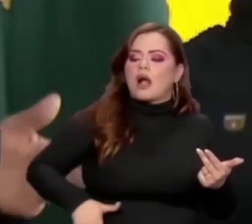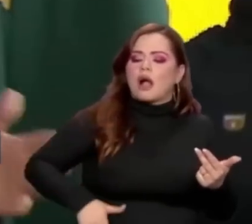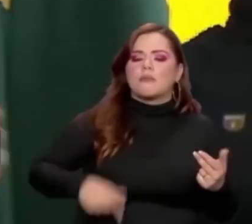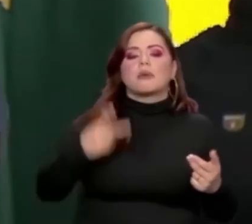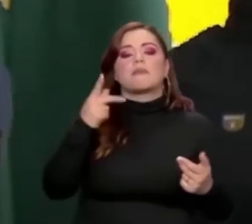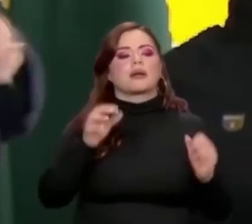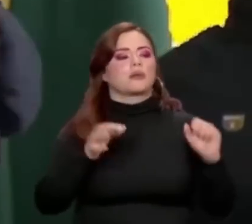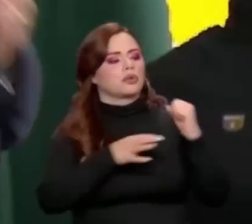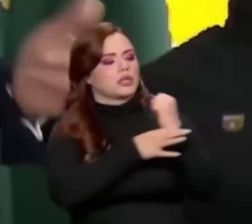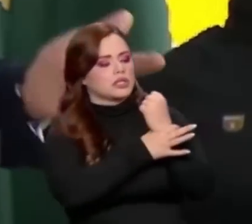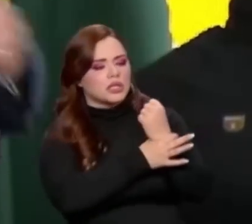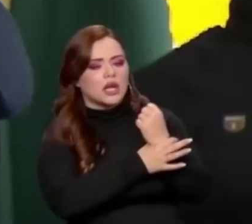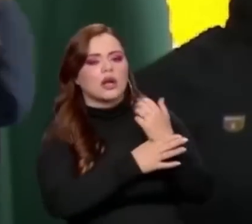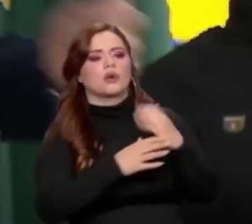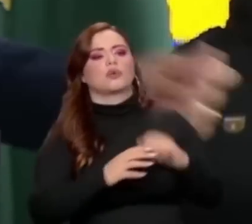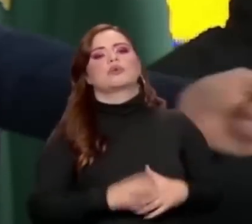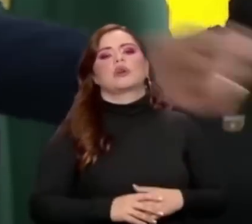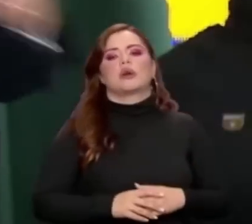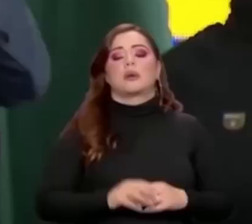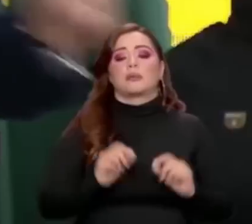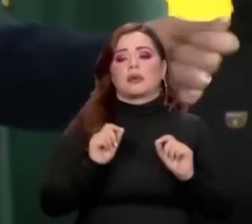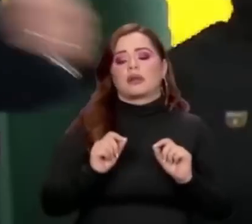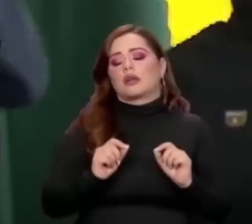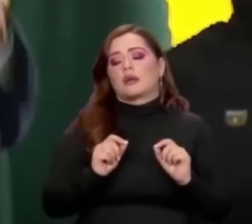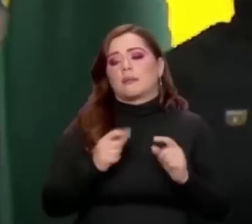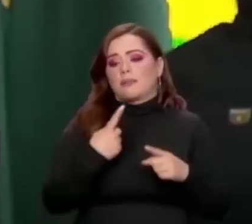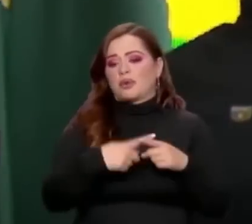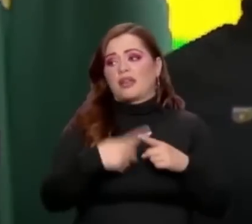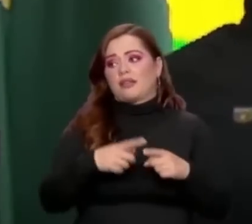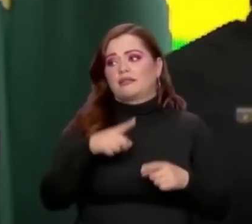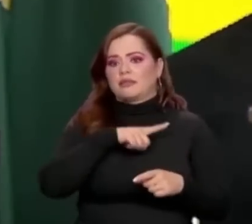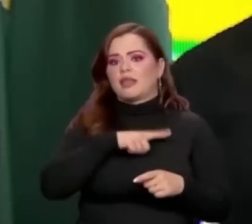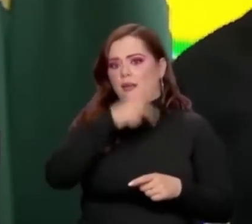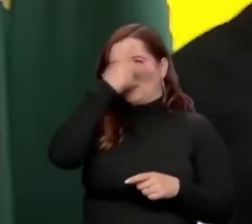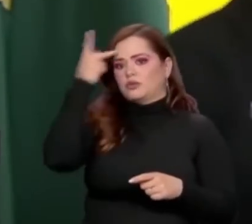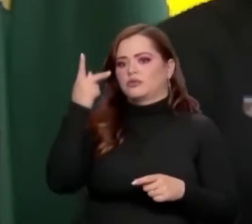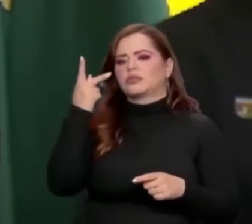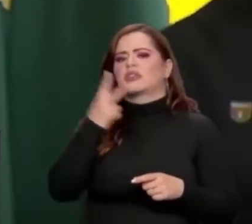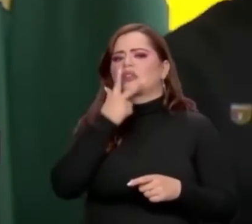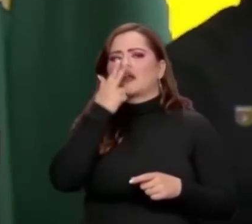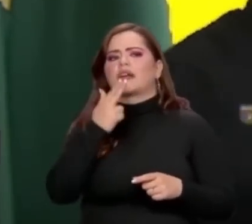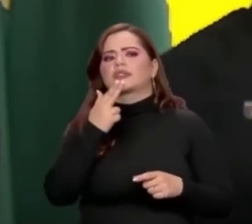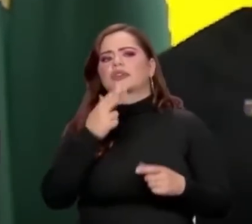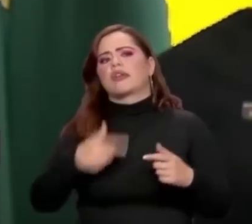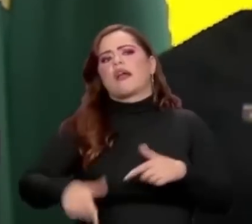de garantia porque tem gente que acha que tem uma casa é uma segurança